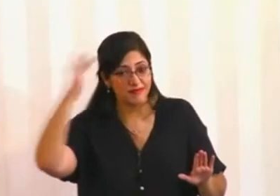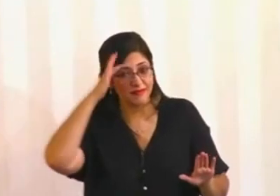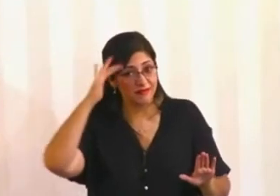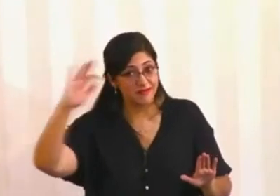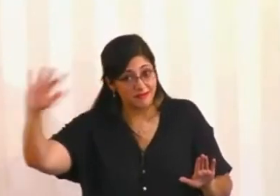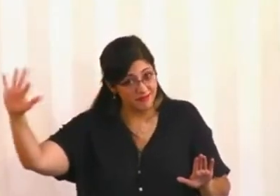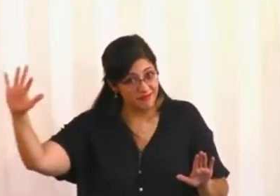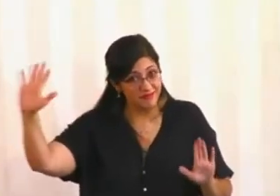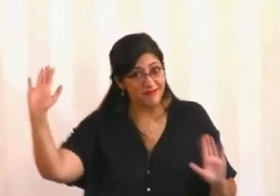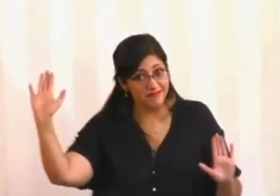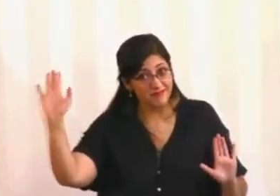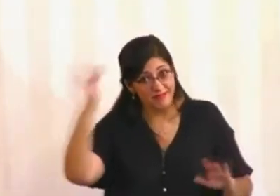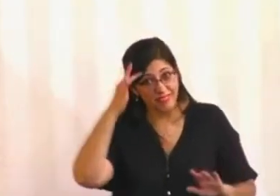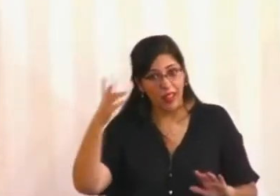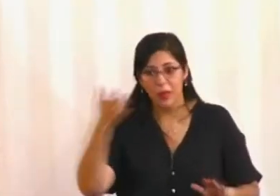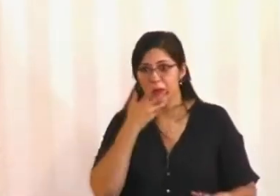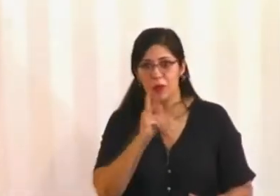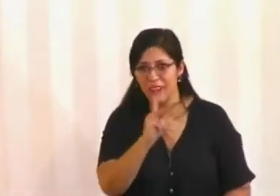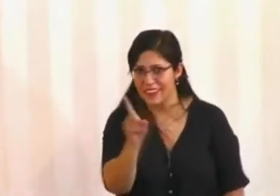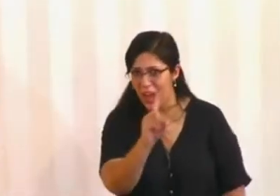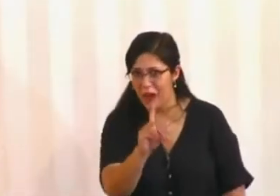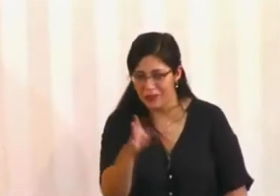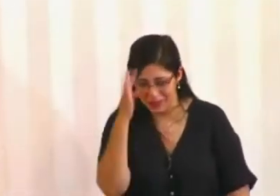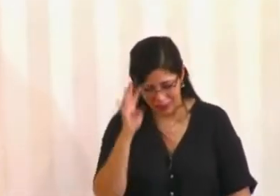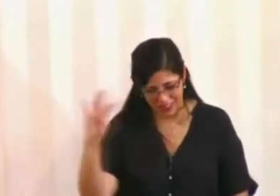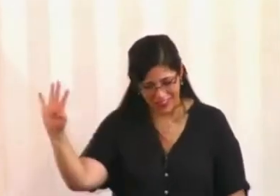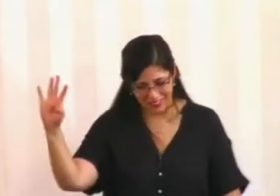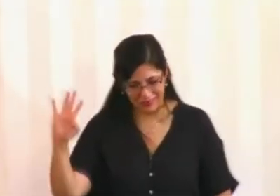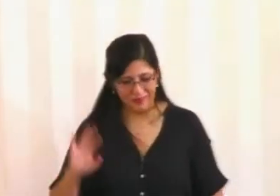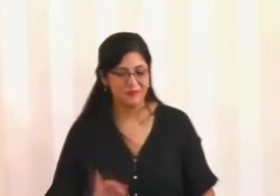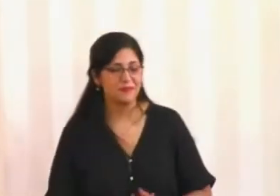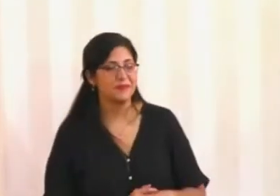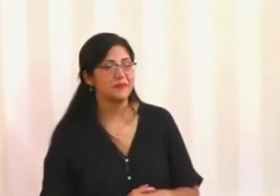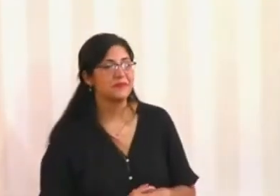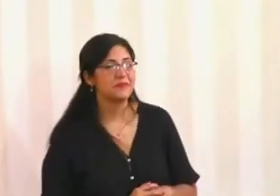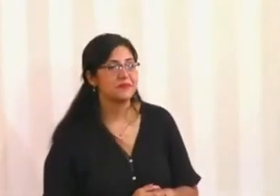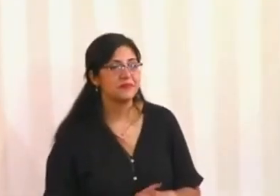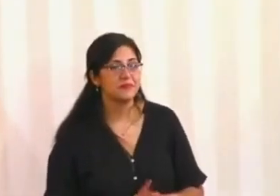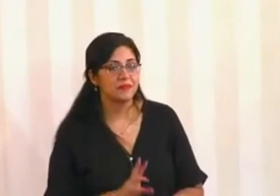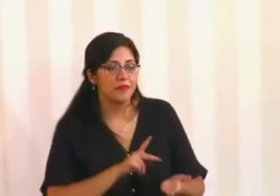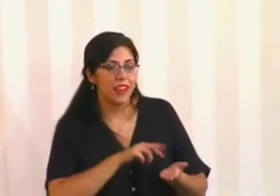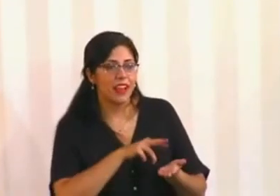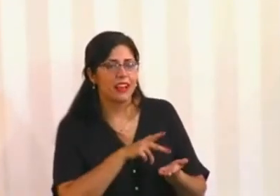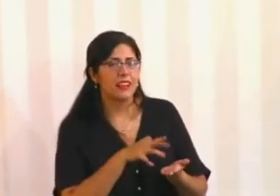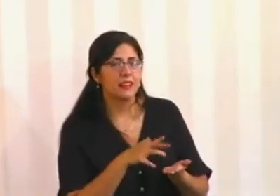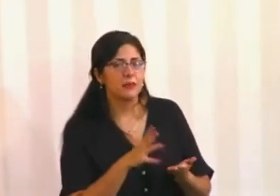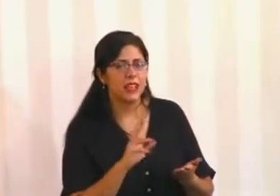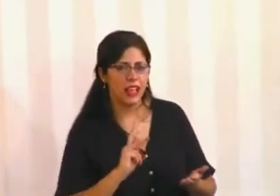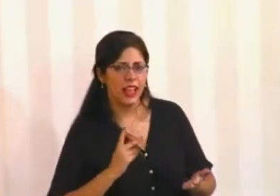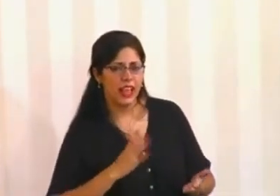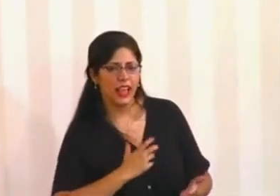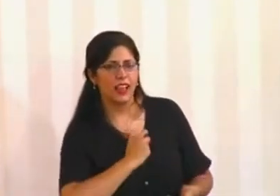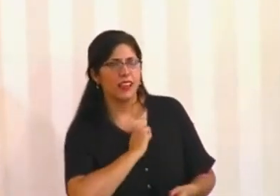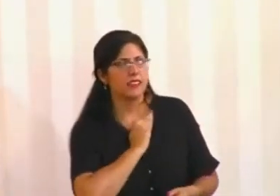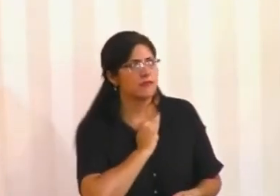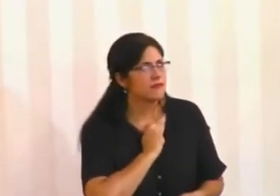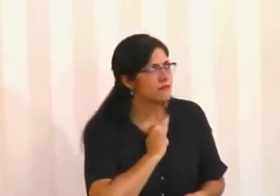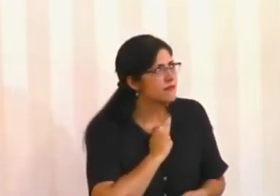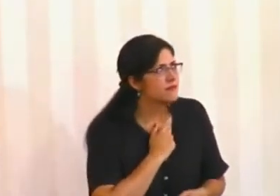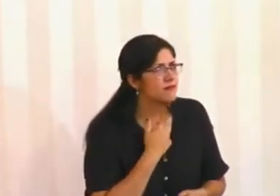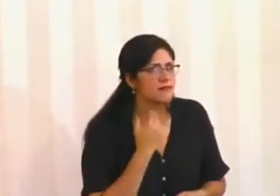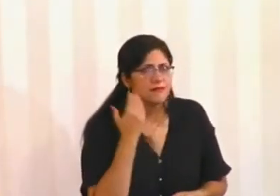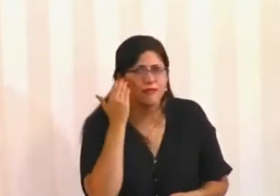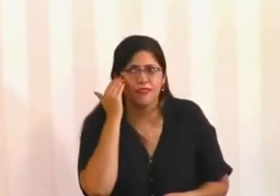Não tem nada disso também, viu, gente? É uma história, é para ilustrar só. E ele vai caminhando ali no saguão do aeroporto e diz: eu não estou entendendo nada,